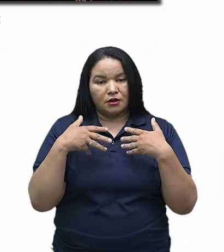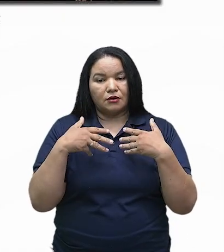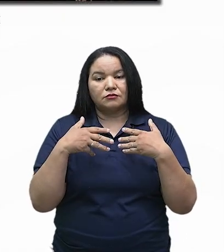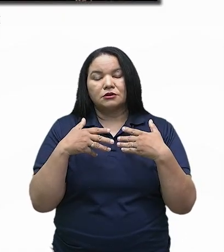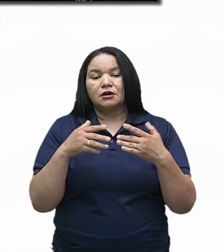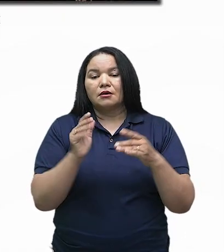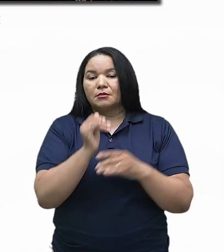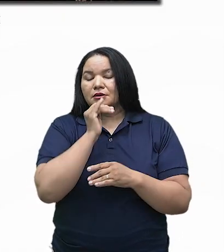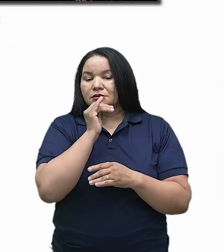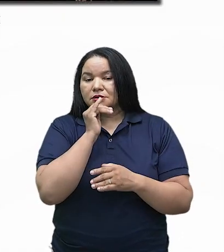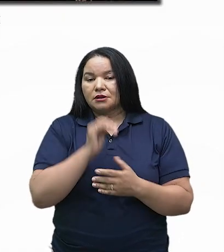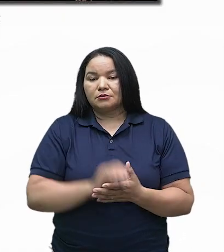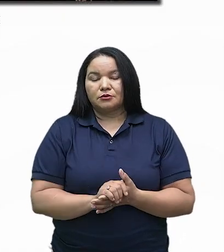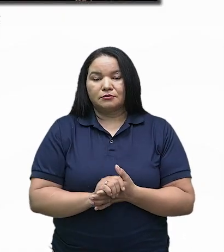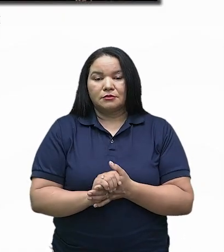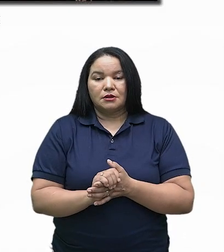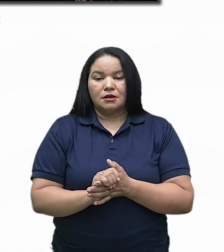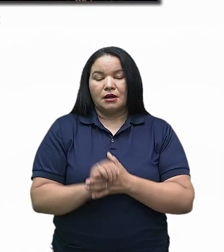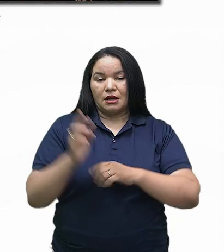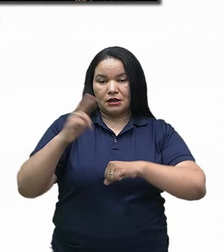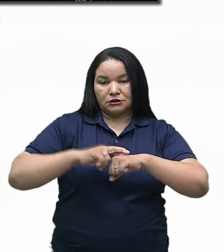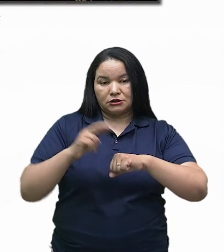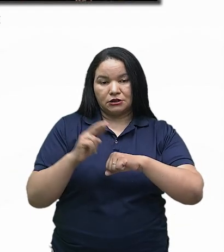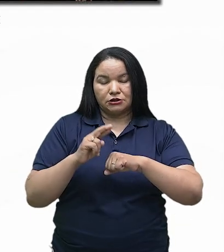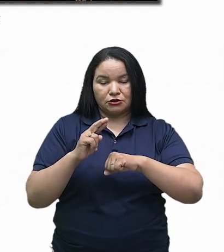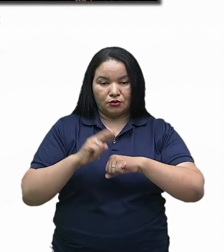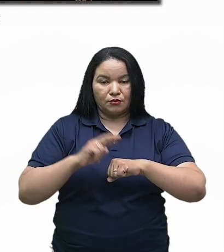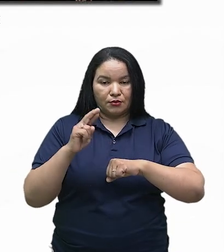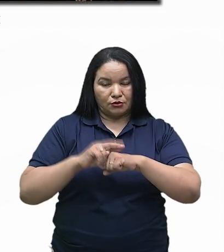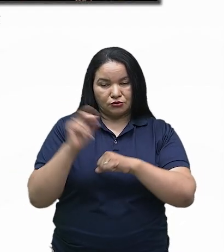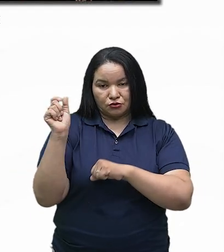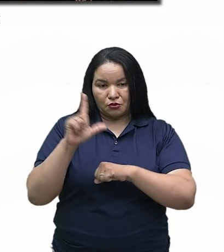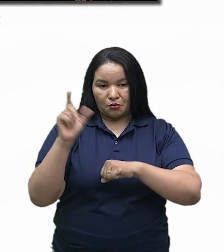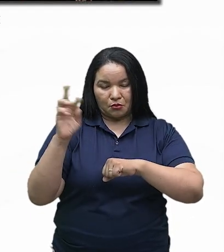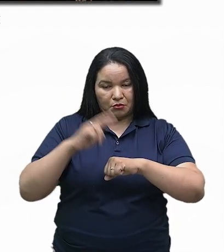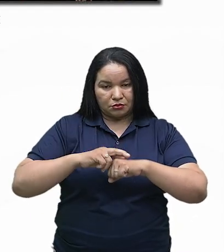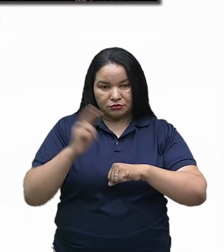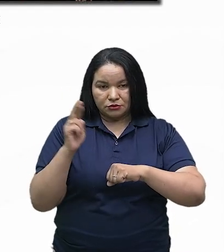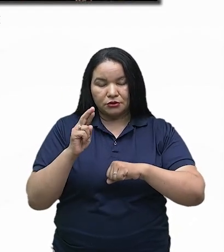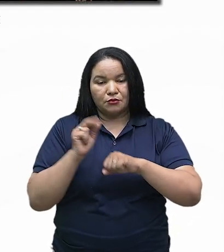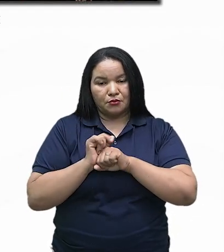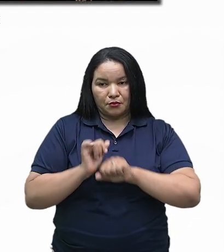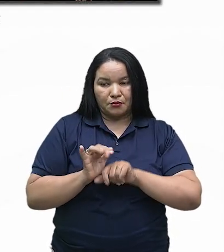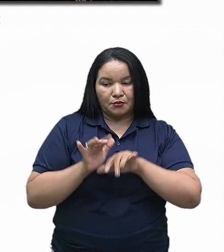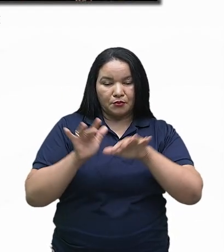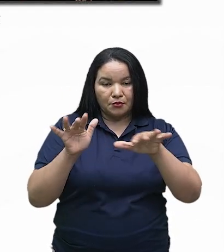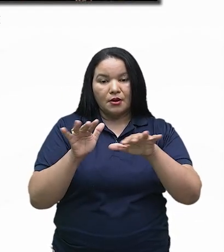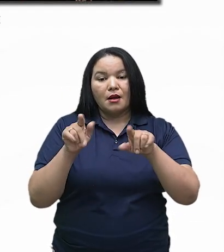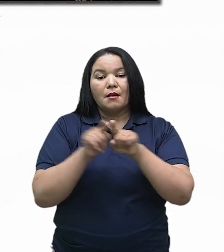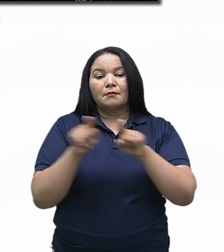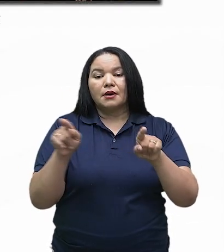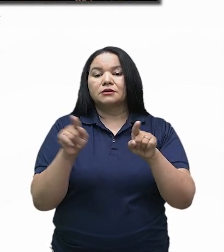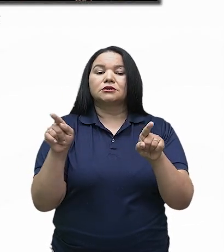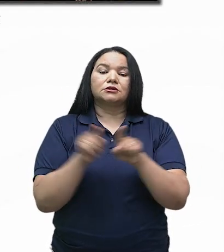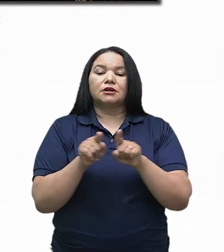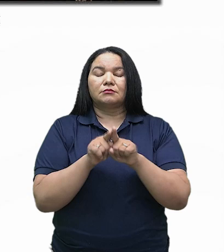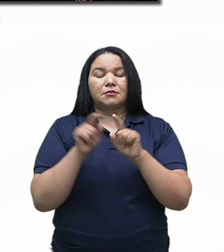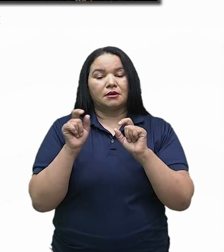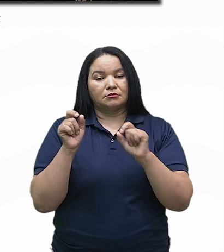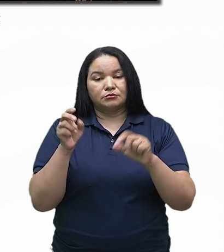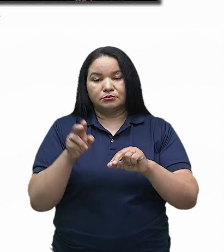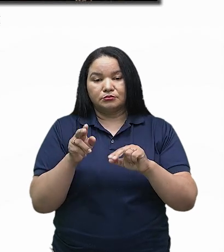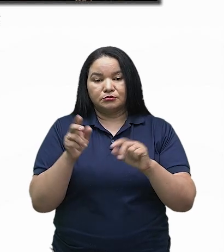como alterações na radiação solar, ou seja, a quantidade, né, a incidência desses raios solares, bem como também pode